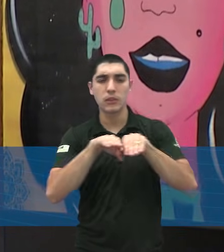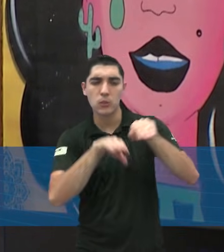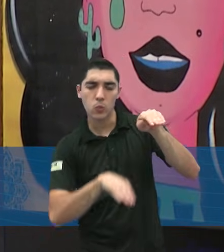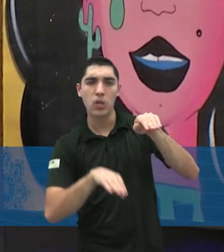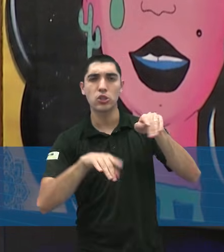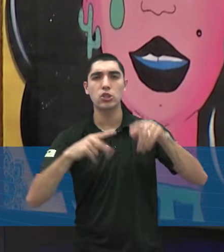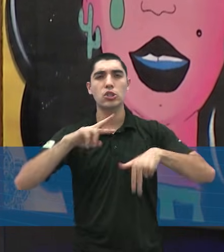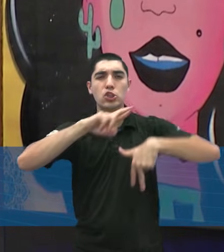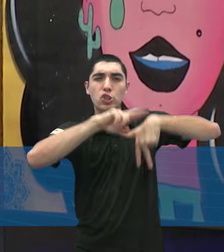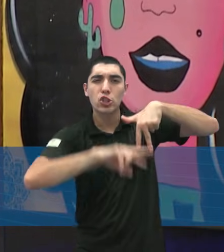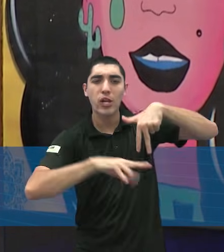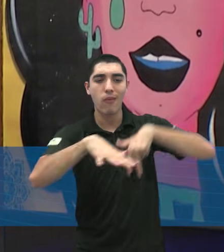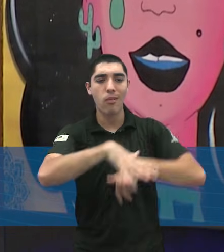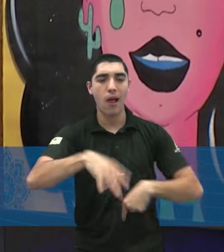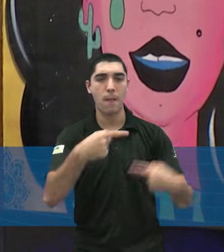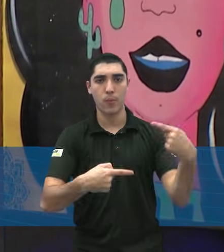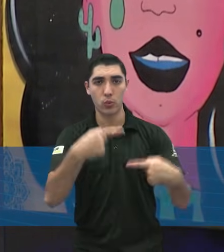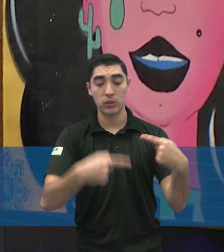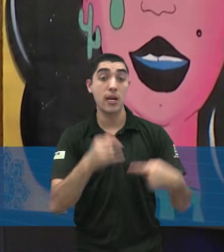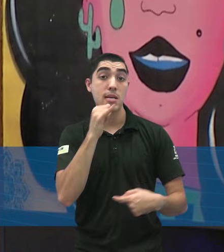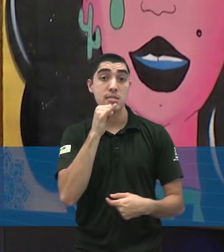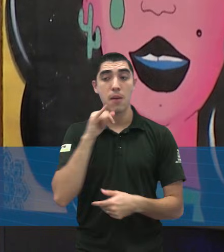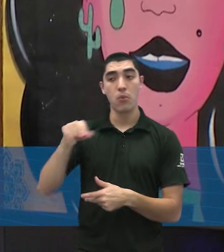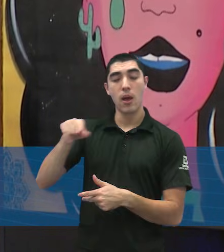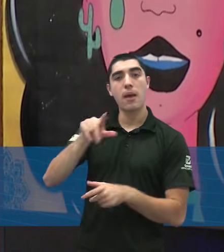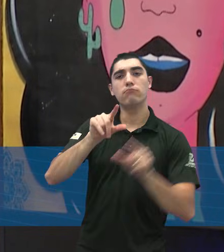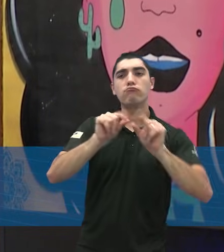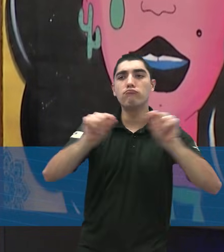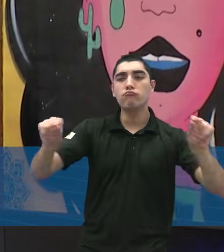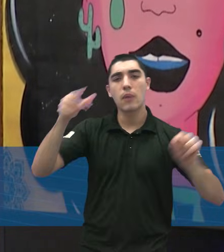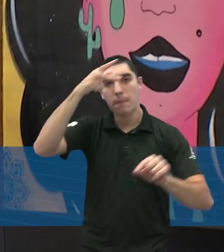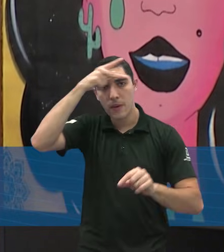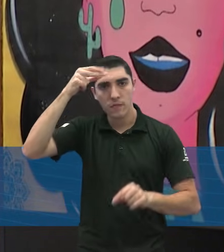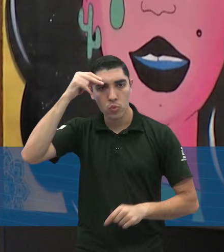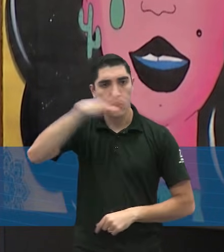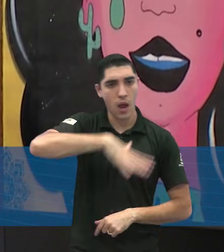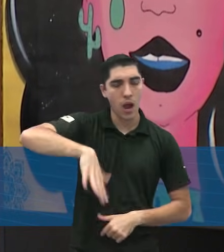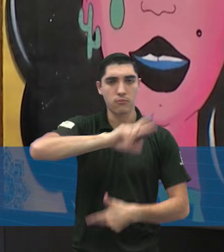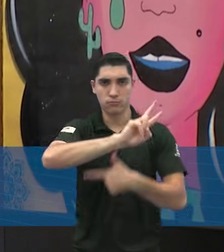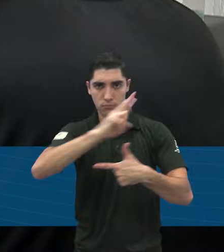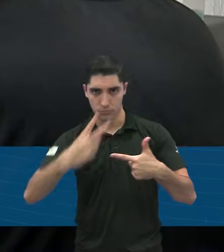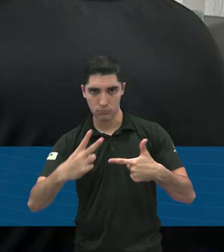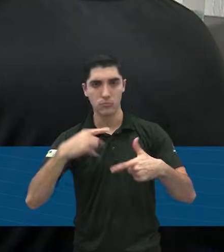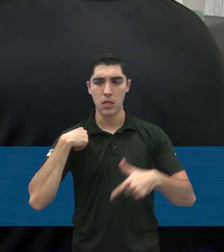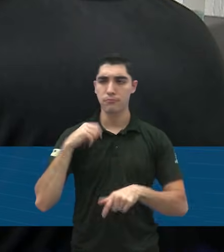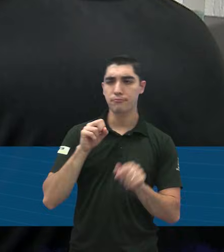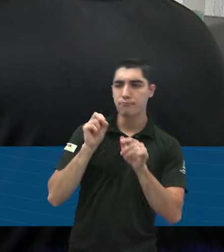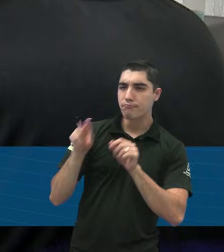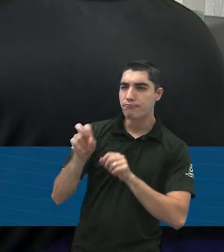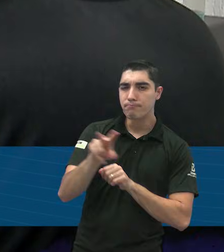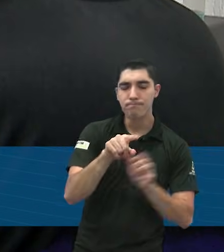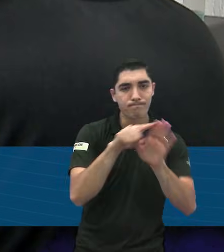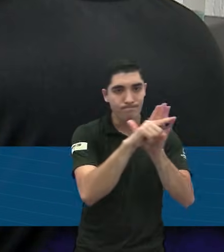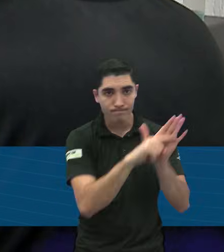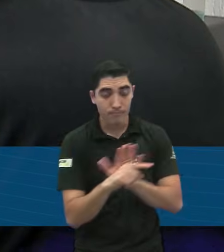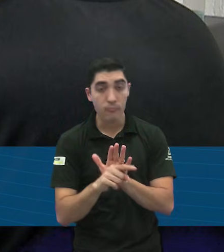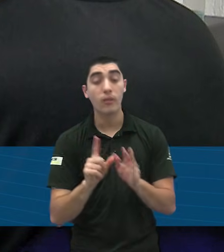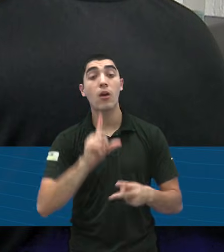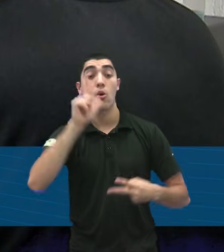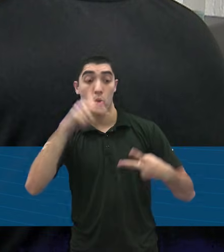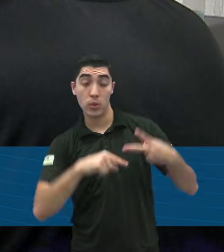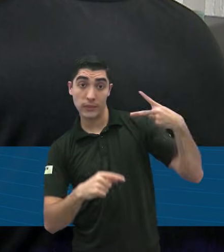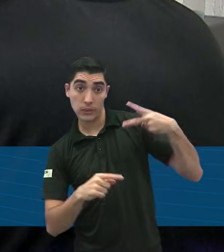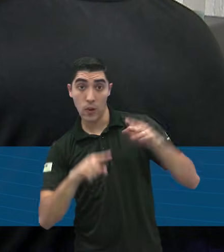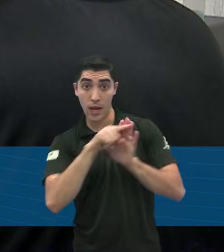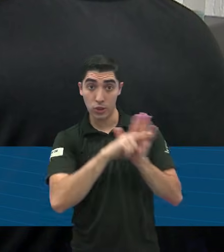política. Então, eu analisei o poder executivo dos municípios da região Vale Paraibana. E o segundo artigo, com uma